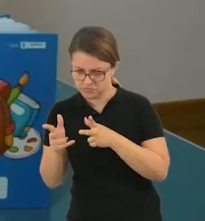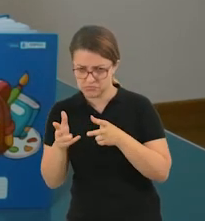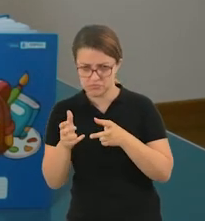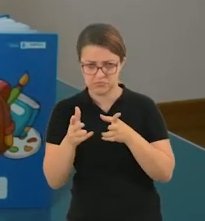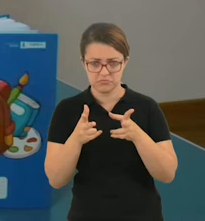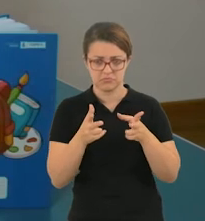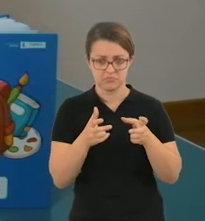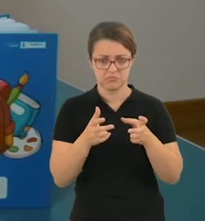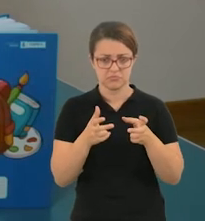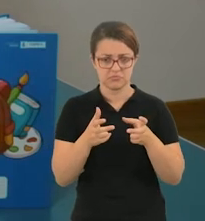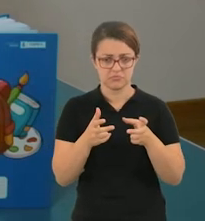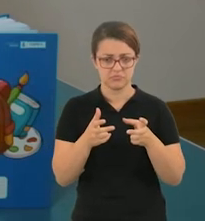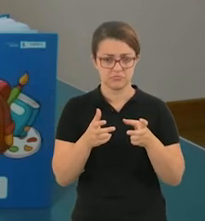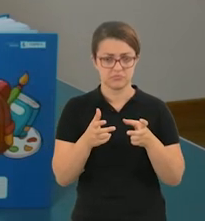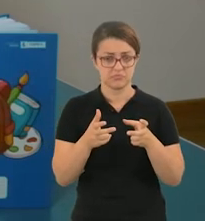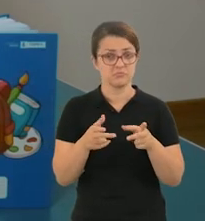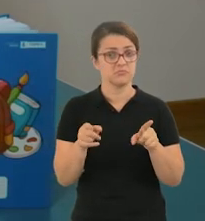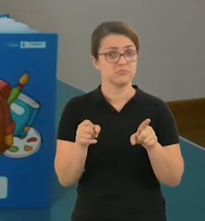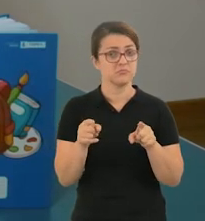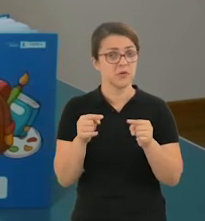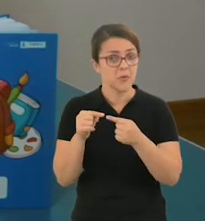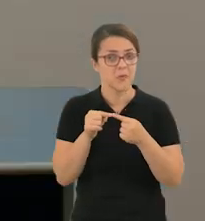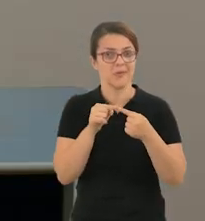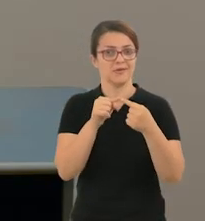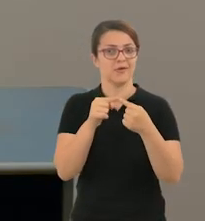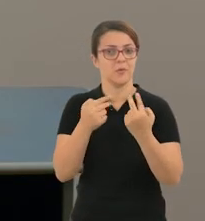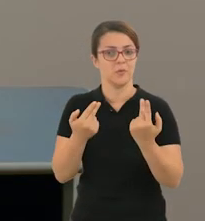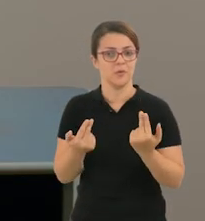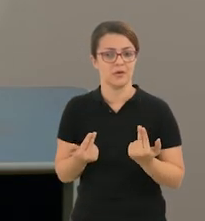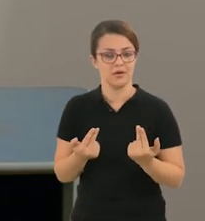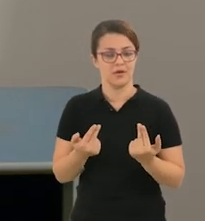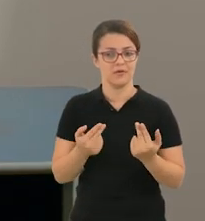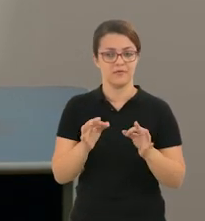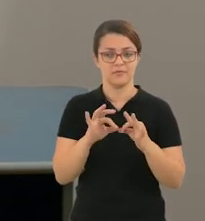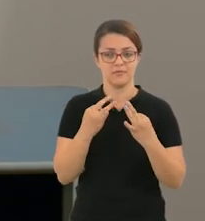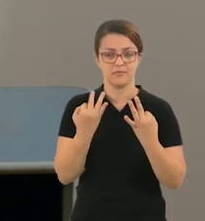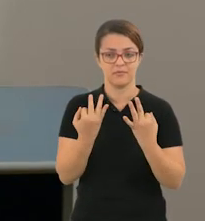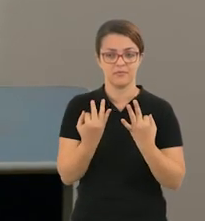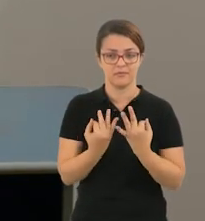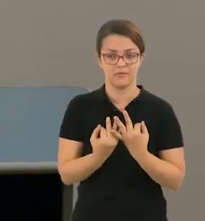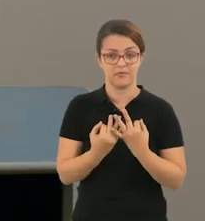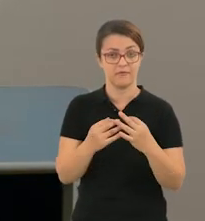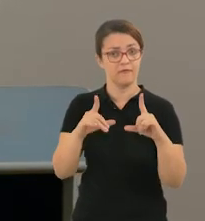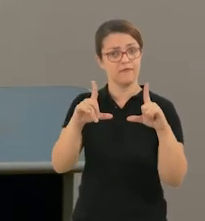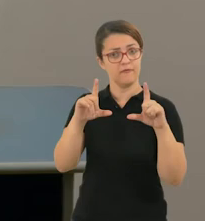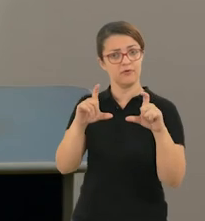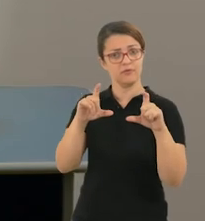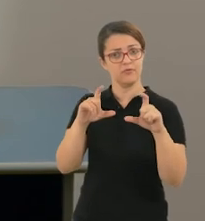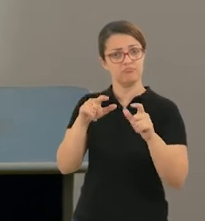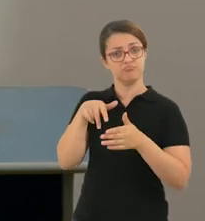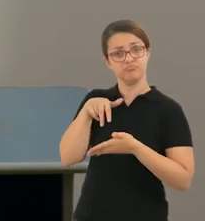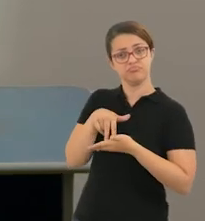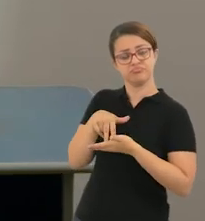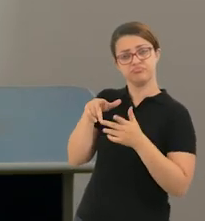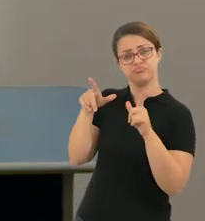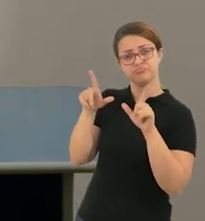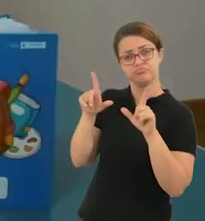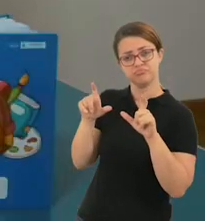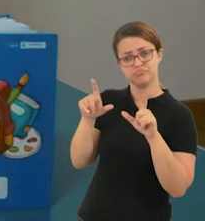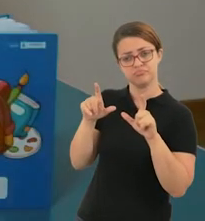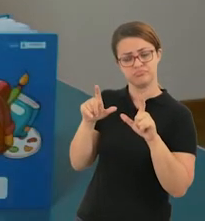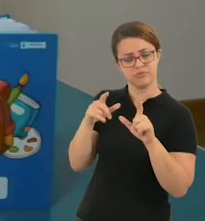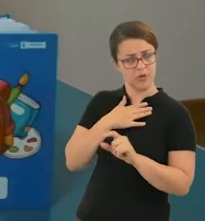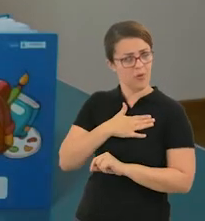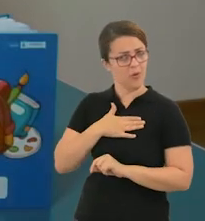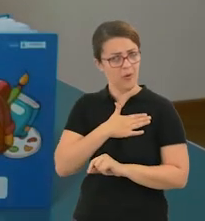essa imagem. Elas têm uma outra coisa em comum. Isso, as famílias estão posando para uma fotografia.